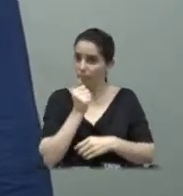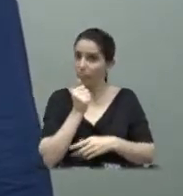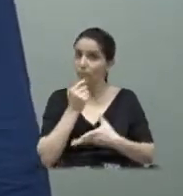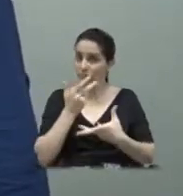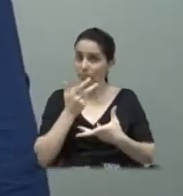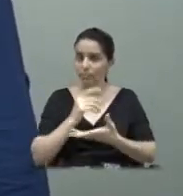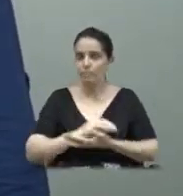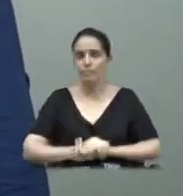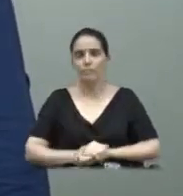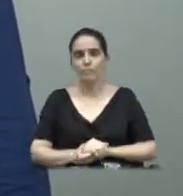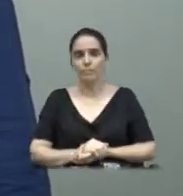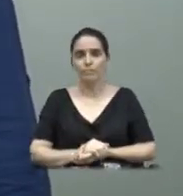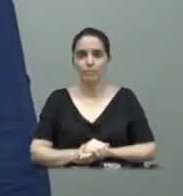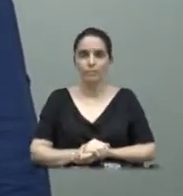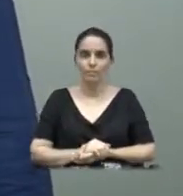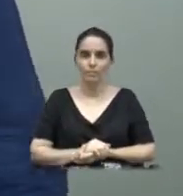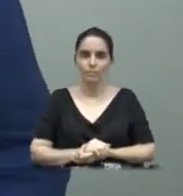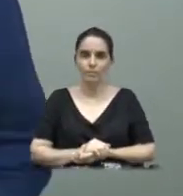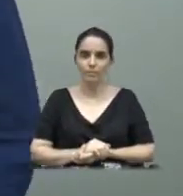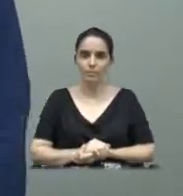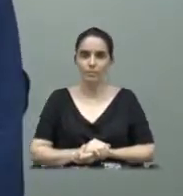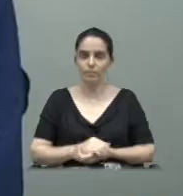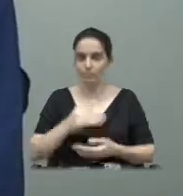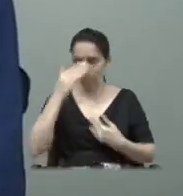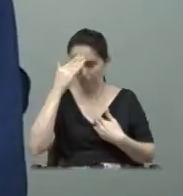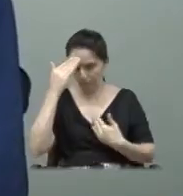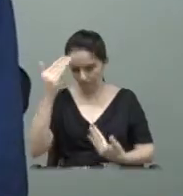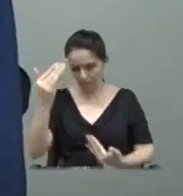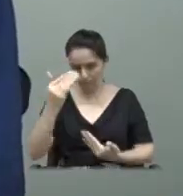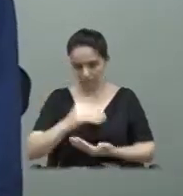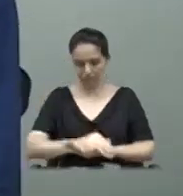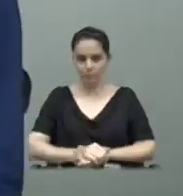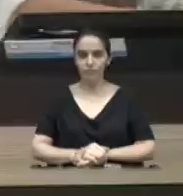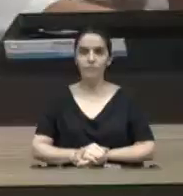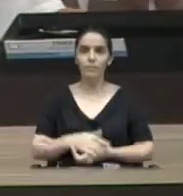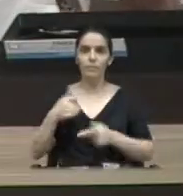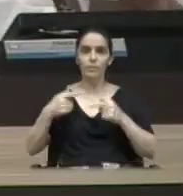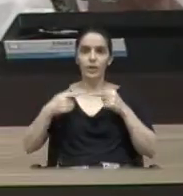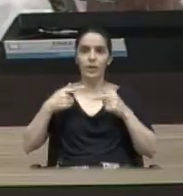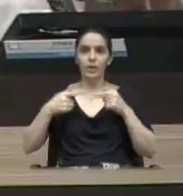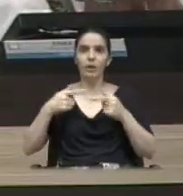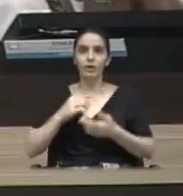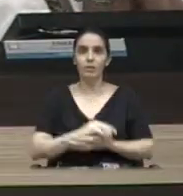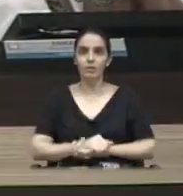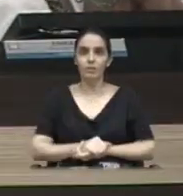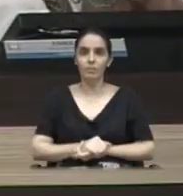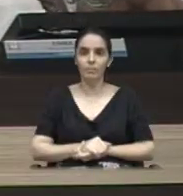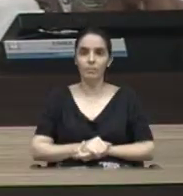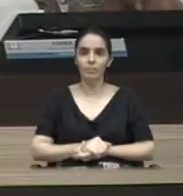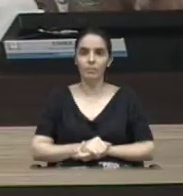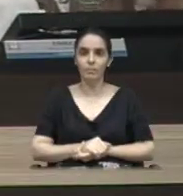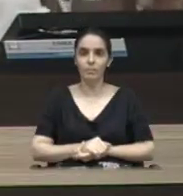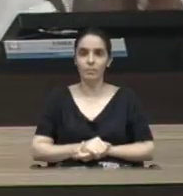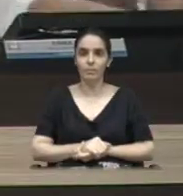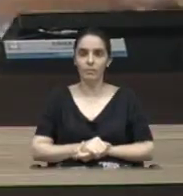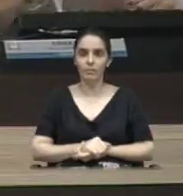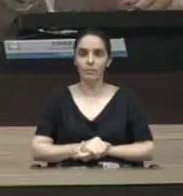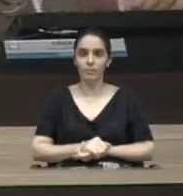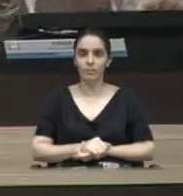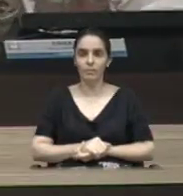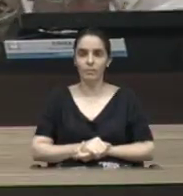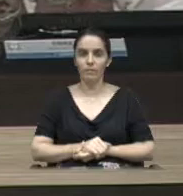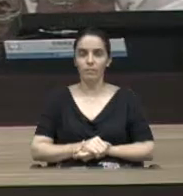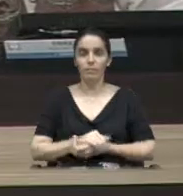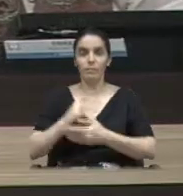bem com o cacareco. Muito obrigado. Continua a discussão. Eu gostaria, senhor presidente. Com a palavra, vereador Helder